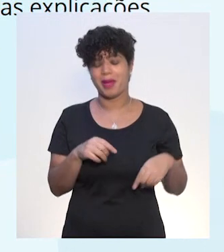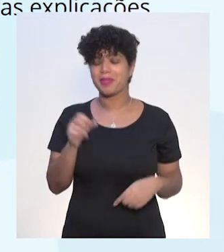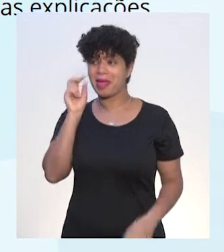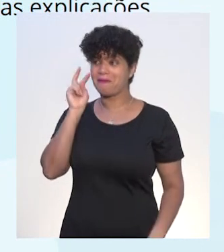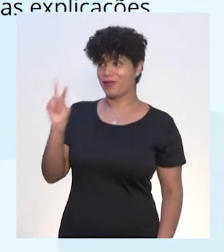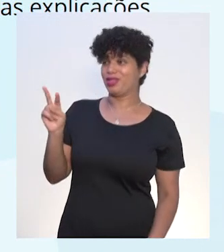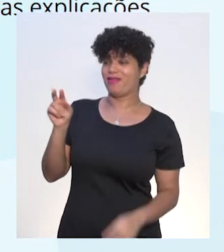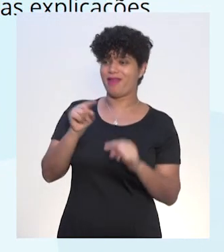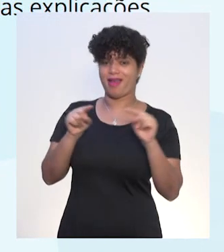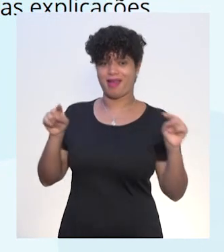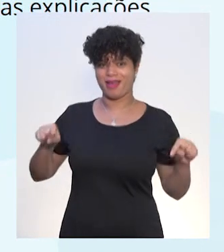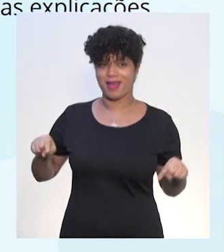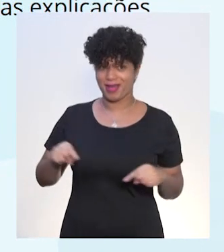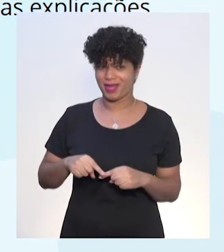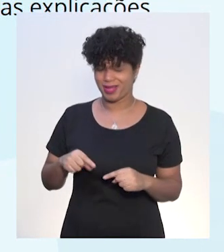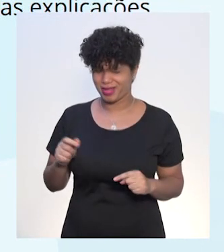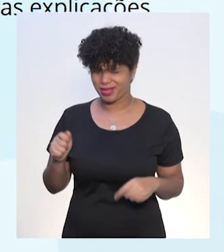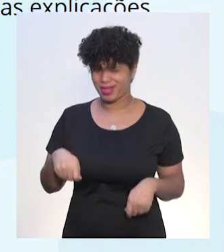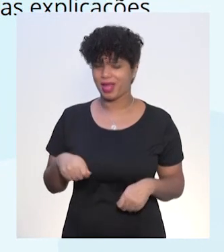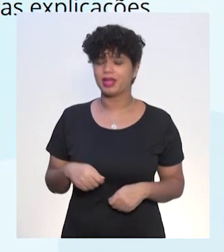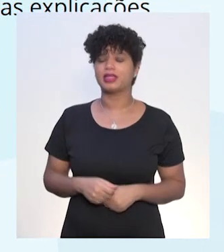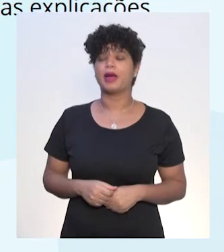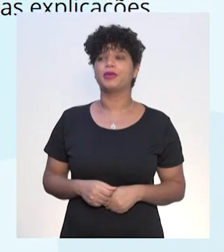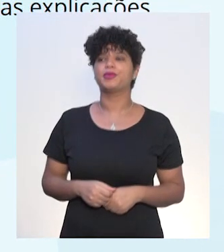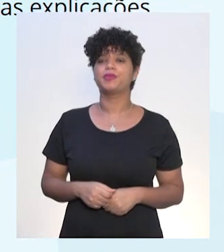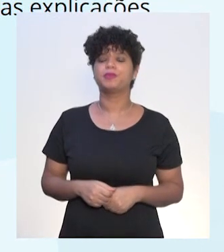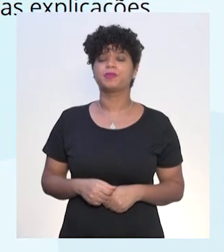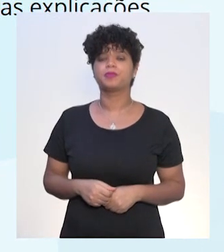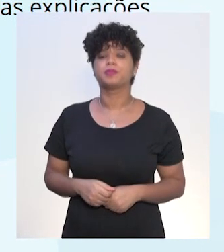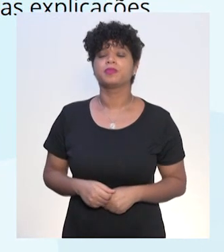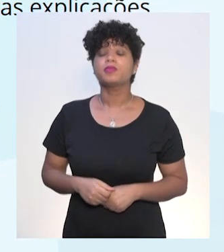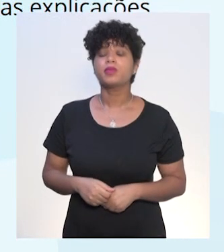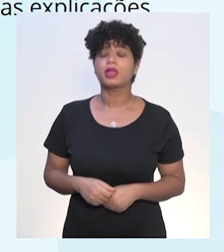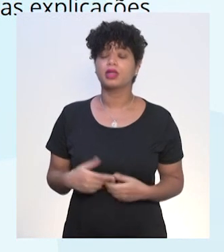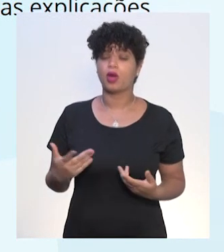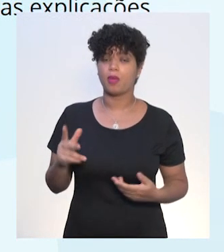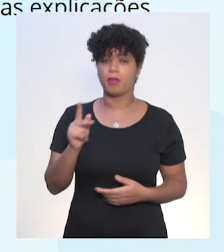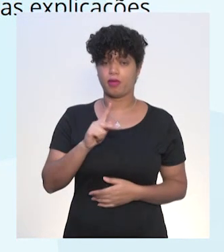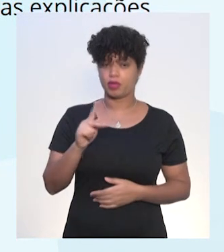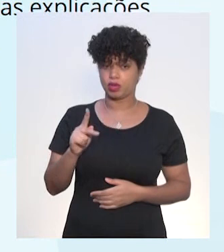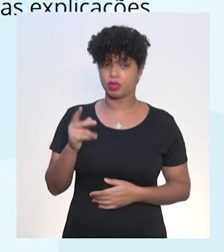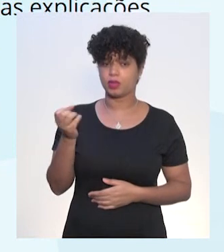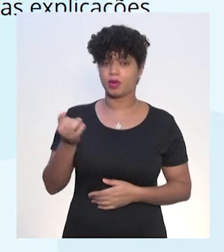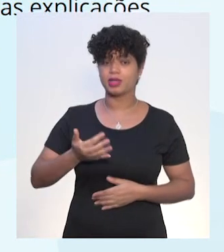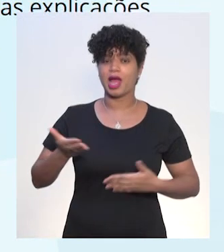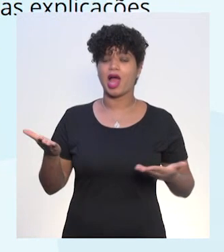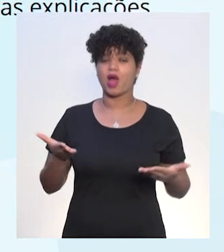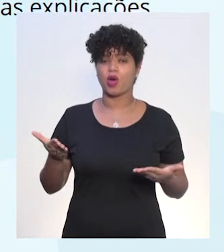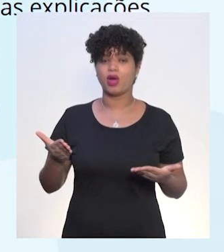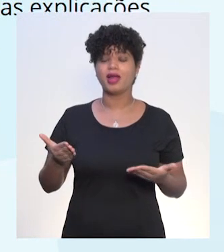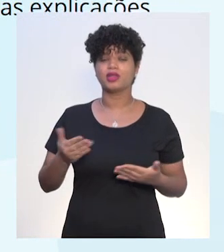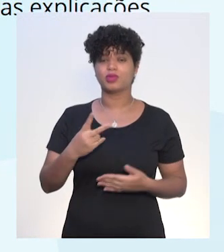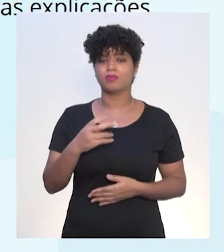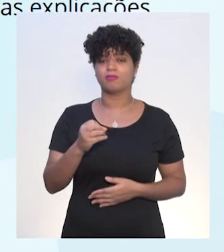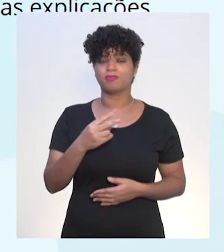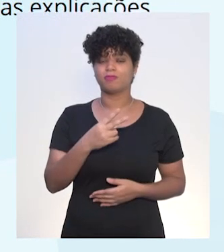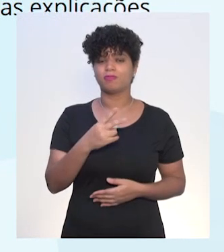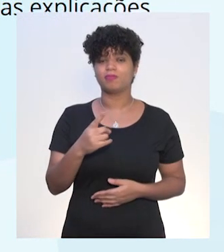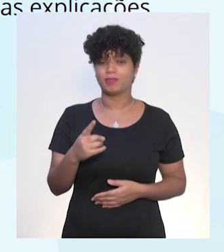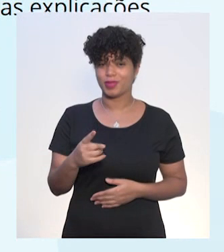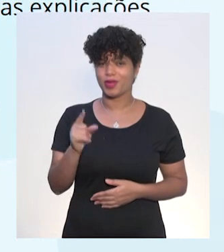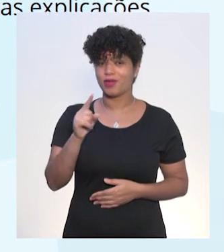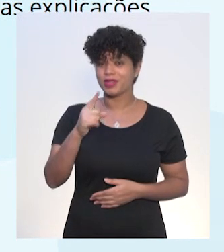sala como o professor ou professora contou para vocês ao longo deste ano a ideia que vocês